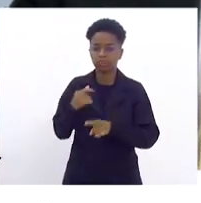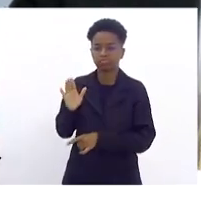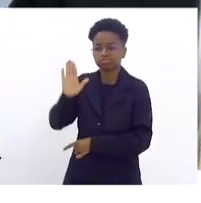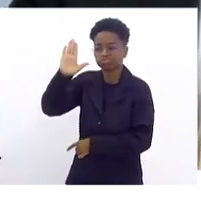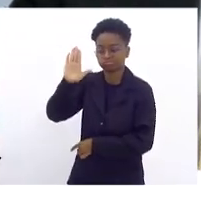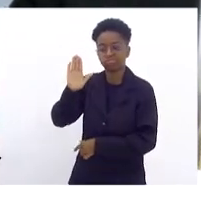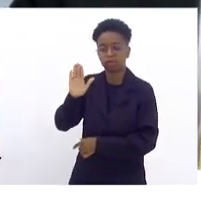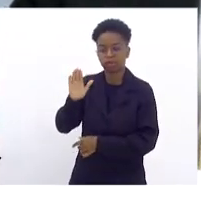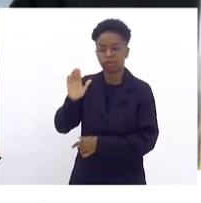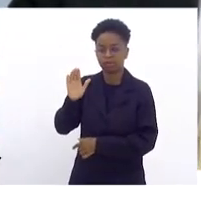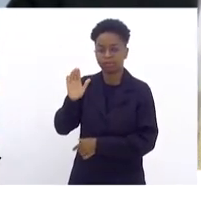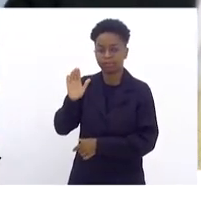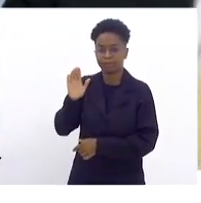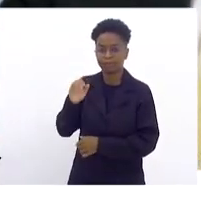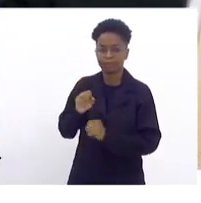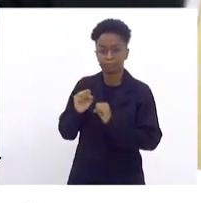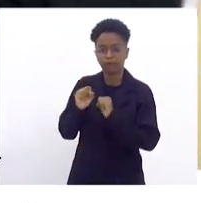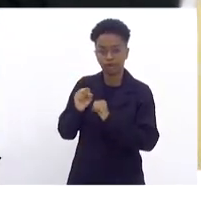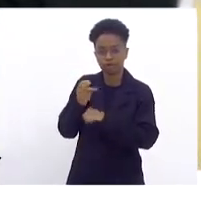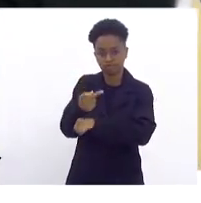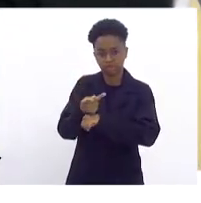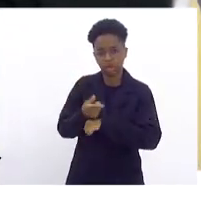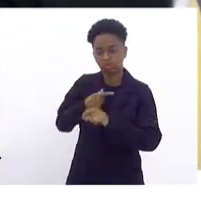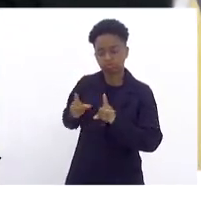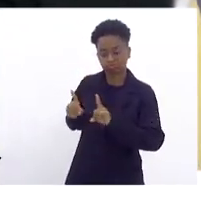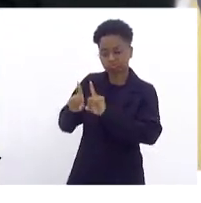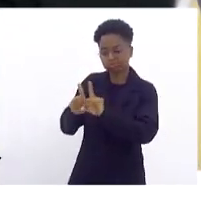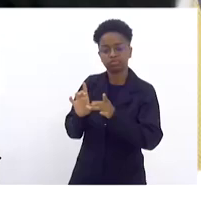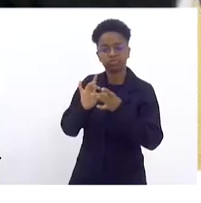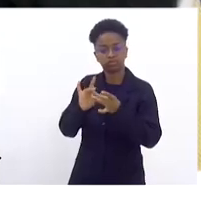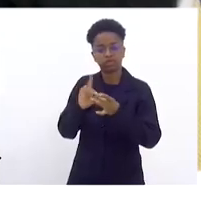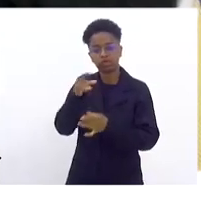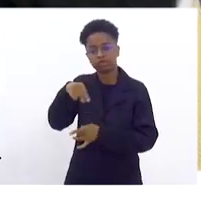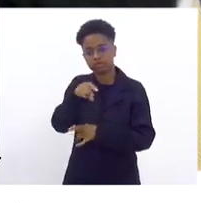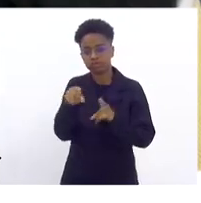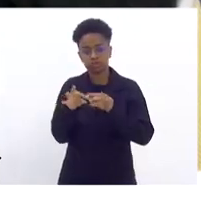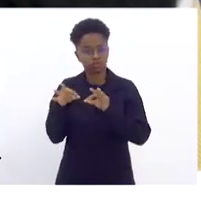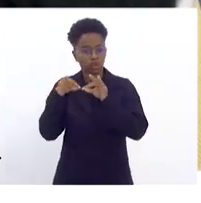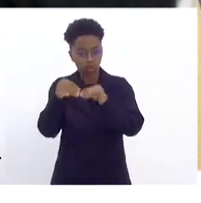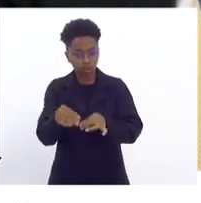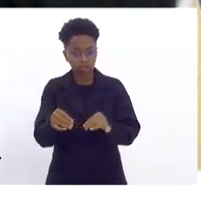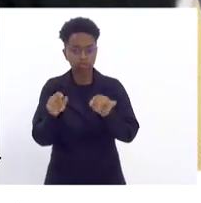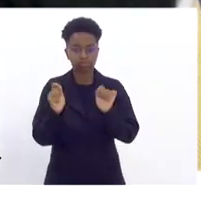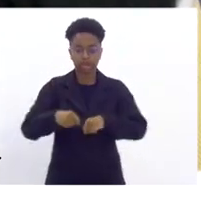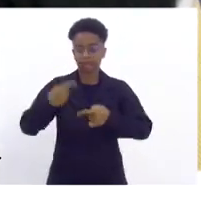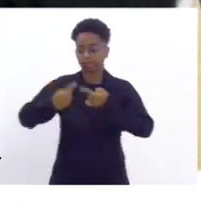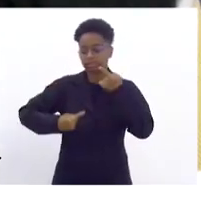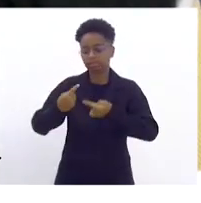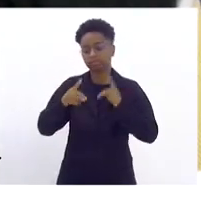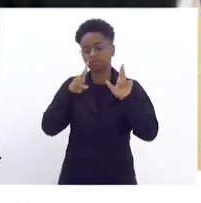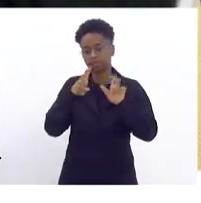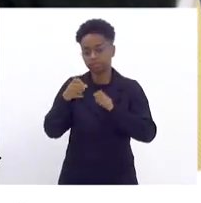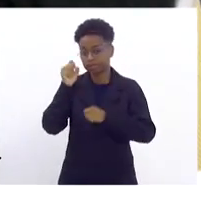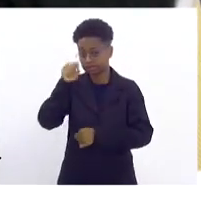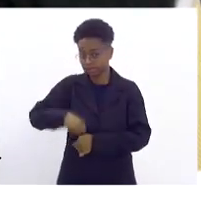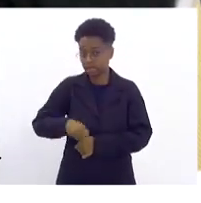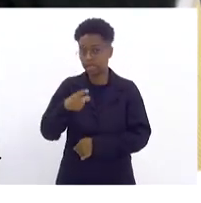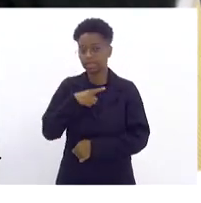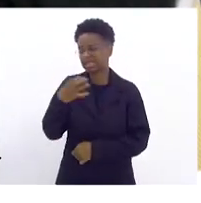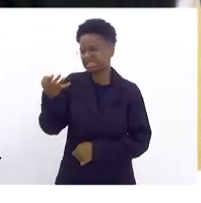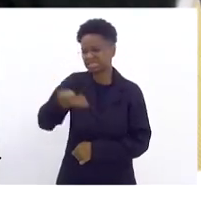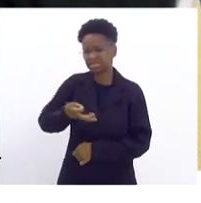deputado federal de Pacheco para estar lá do Senhor e de todos os pares aqui a gente debater esse tema assim você pode ter certeza